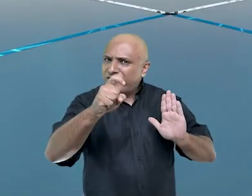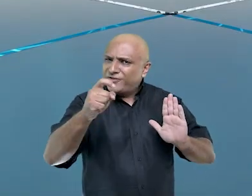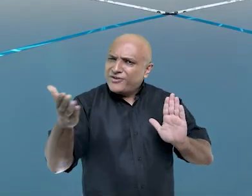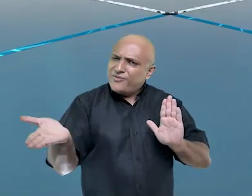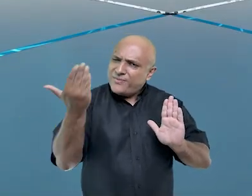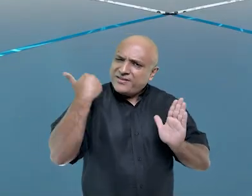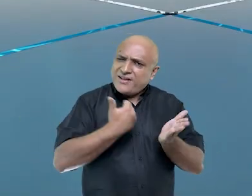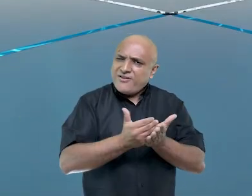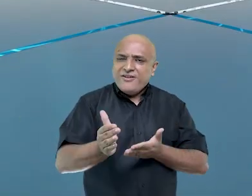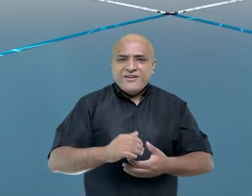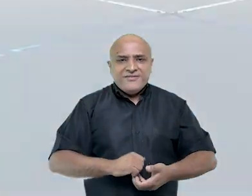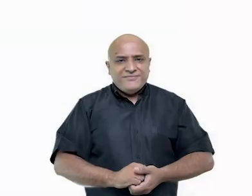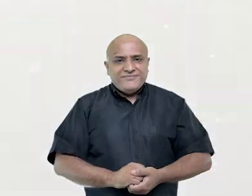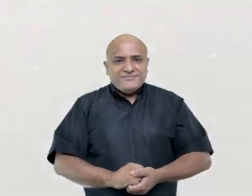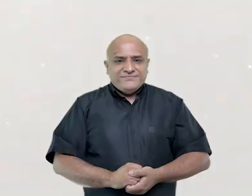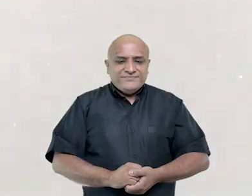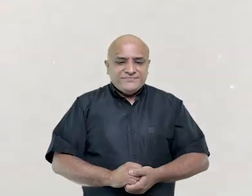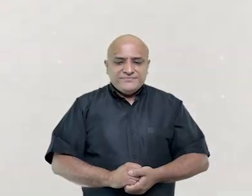agora. Vem comigo!